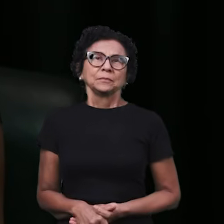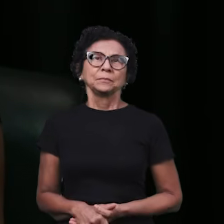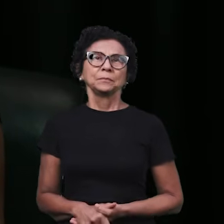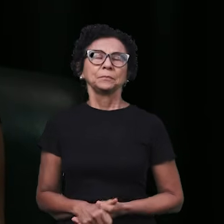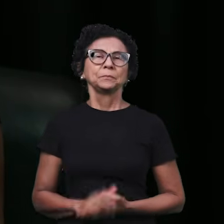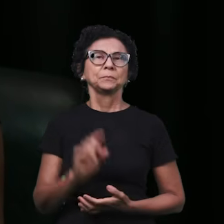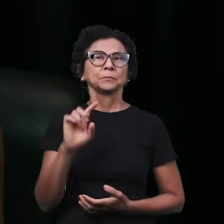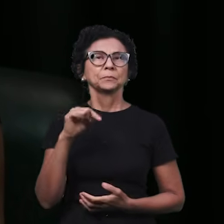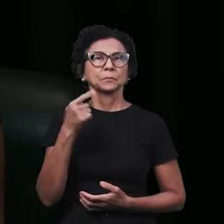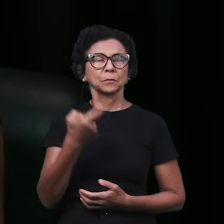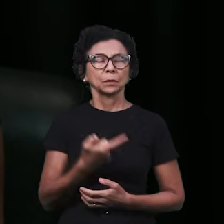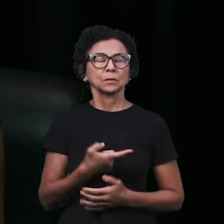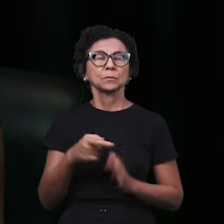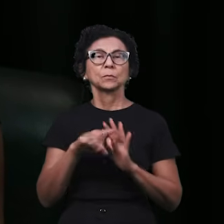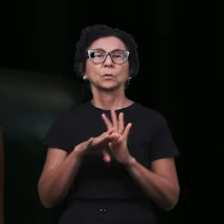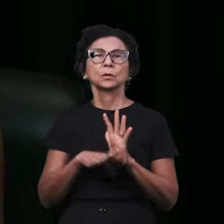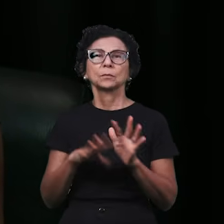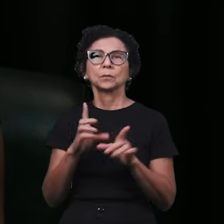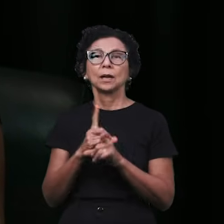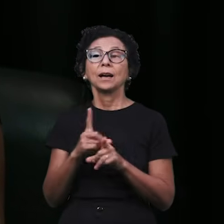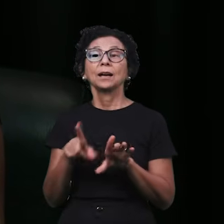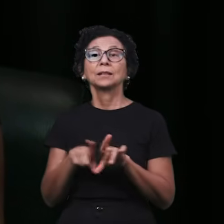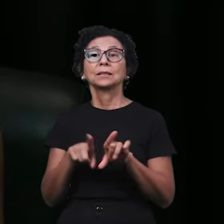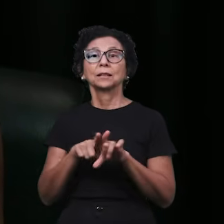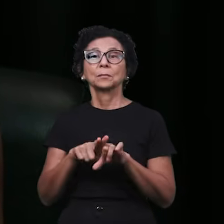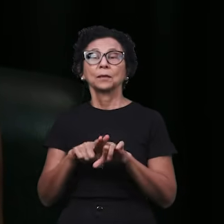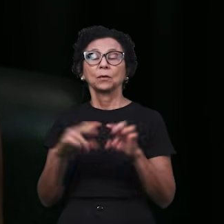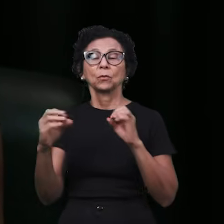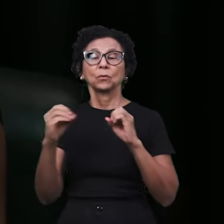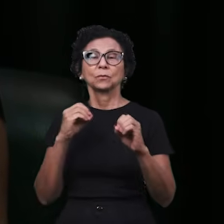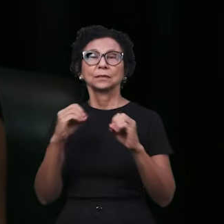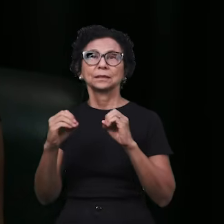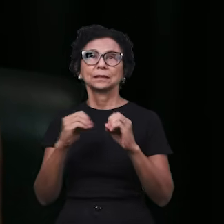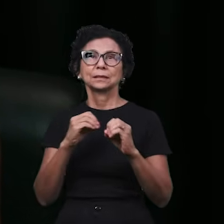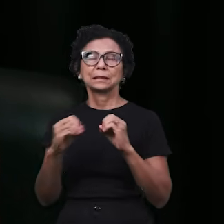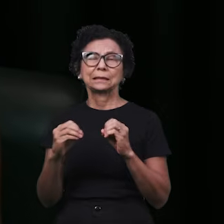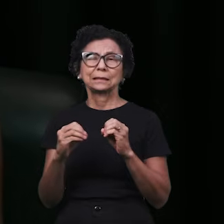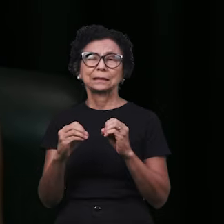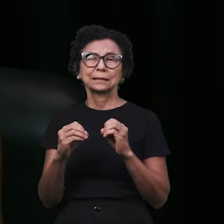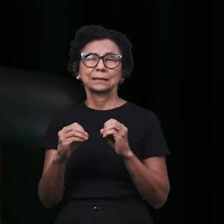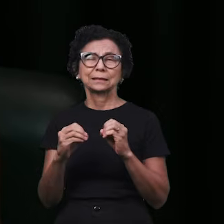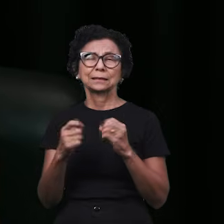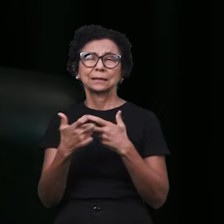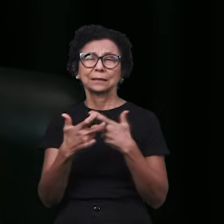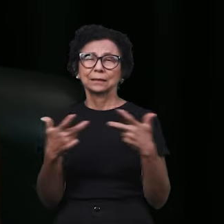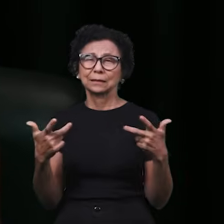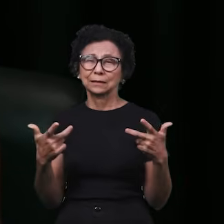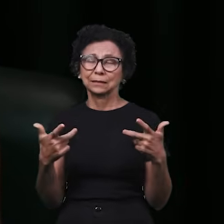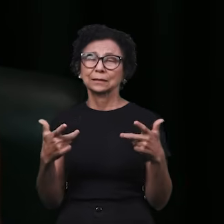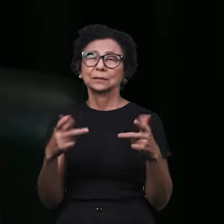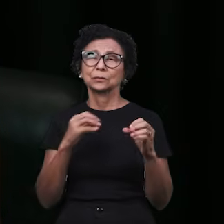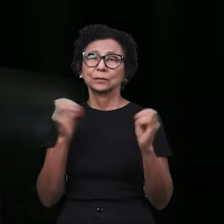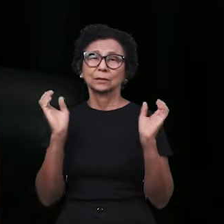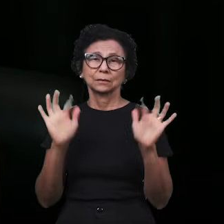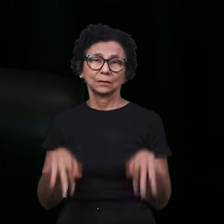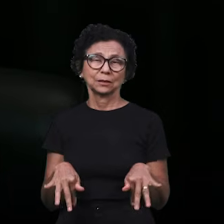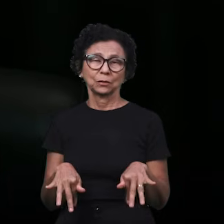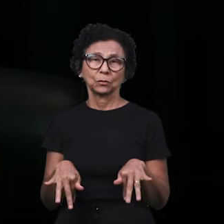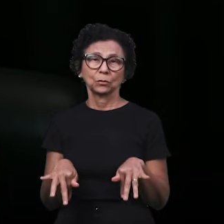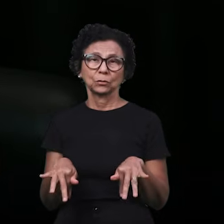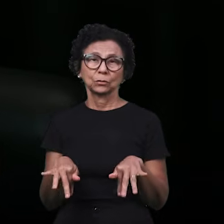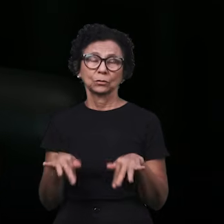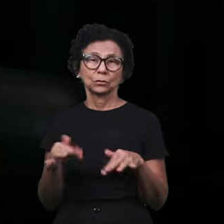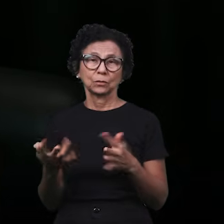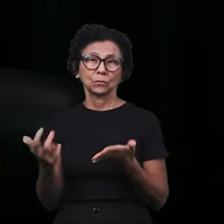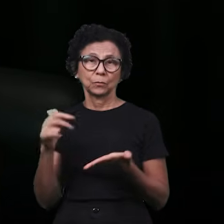também vamos trazer um resumo das oficinas. Houve tantos encerramentos de oficinas, né? Queremos trazer alguns testemunhos aqui, mas vai ficar um pouco mais